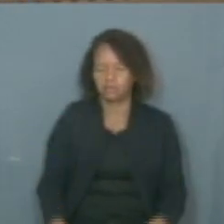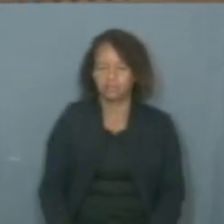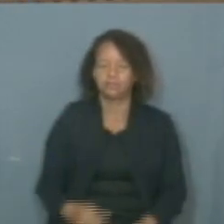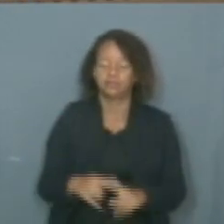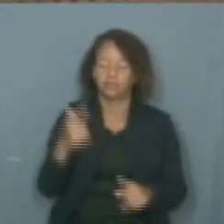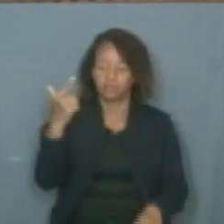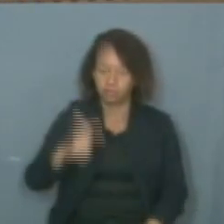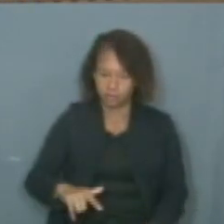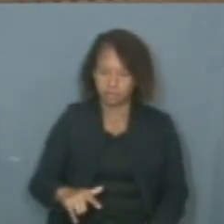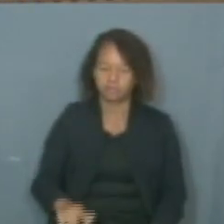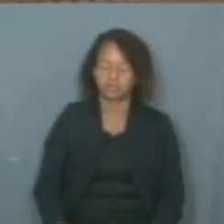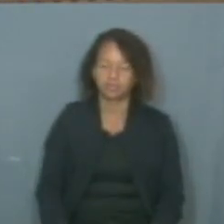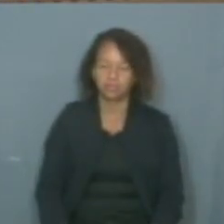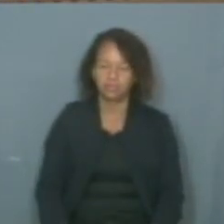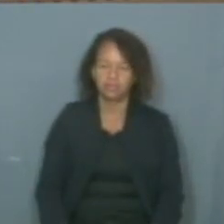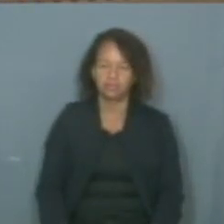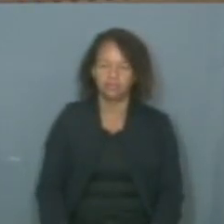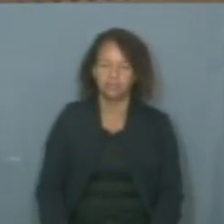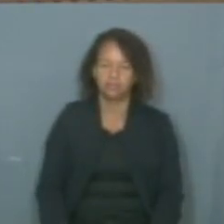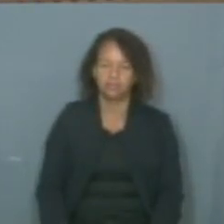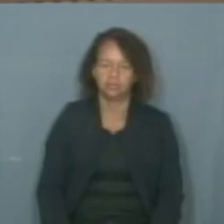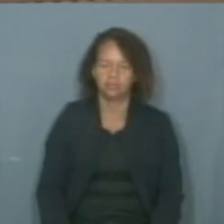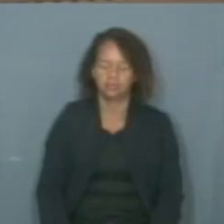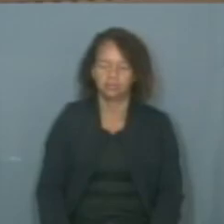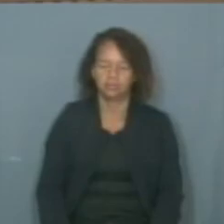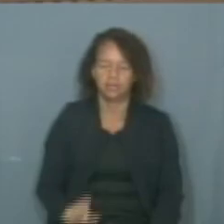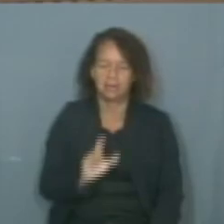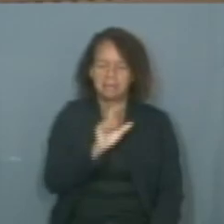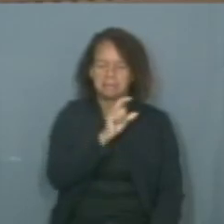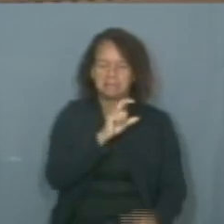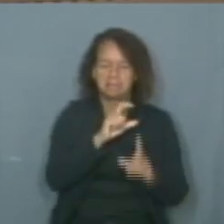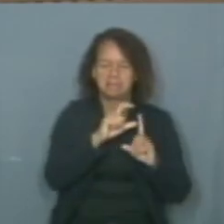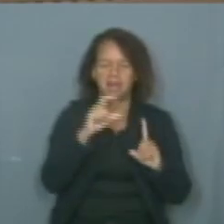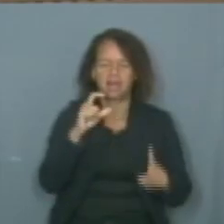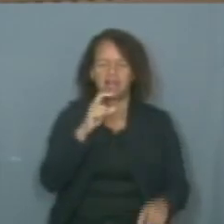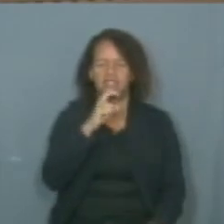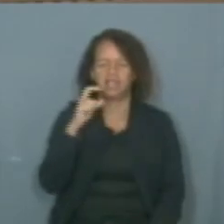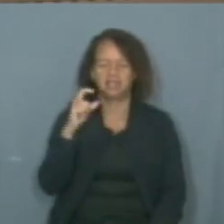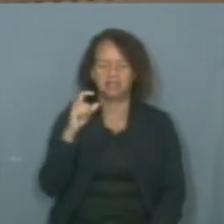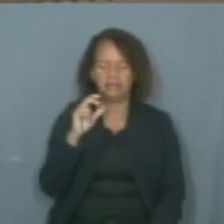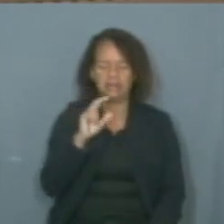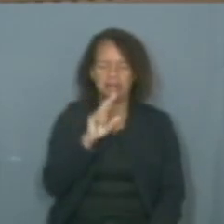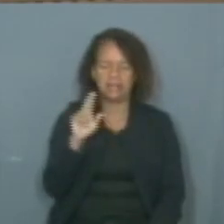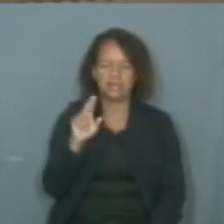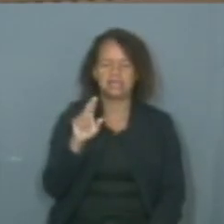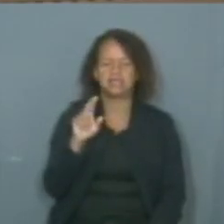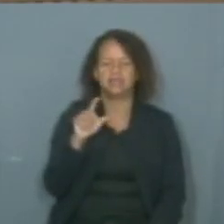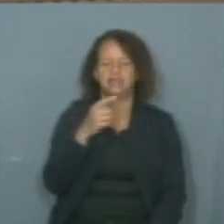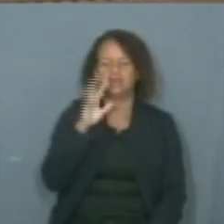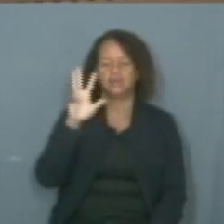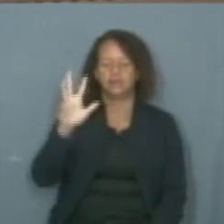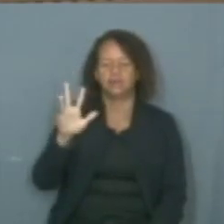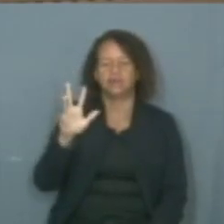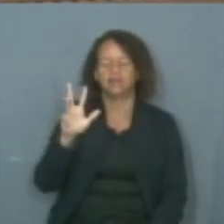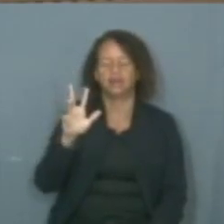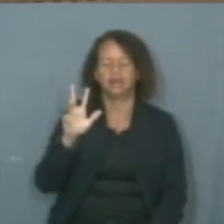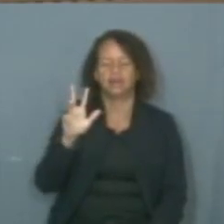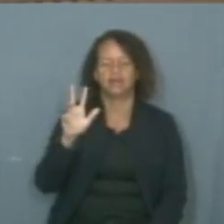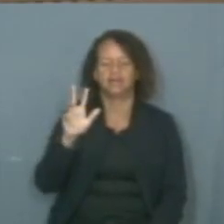de novo, é hat-trick para o governo Lula. Petrolão, mensalão e